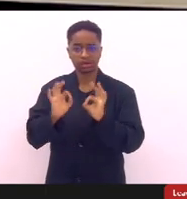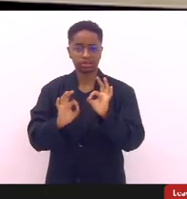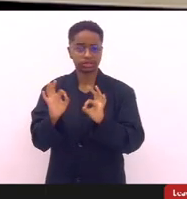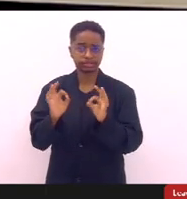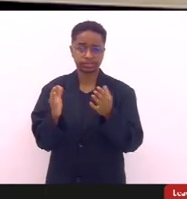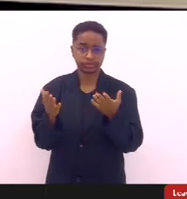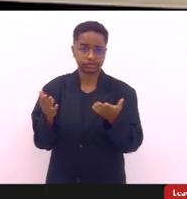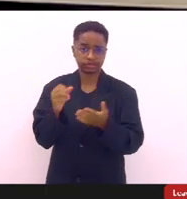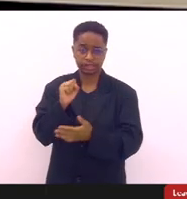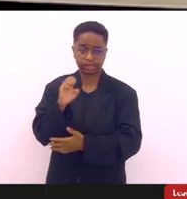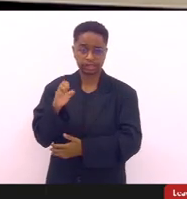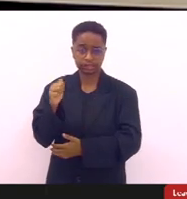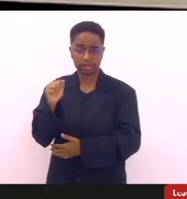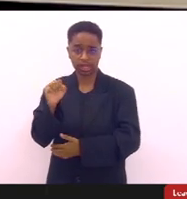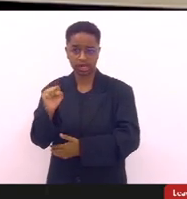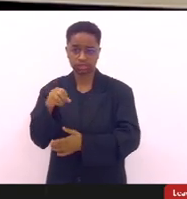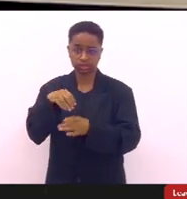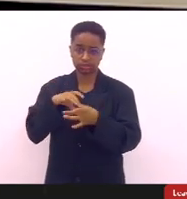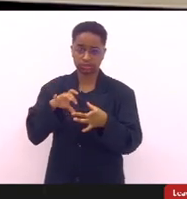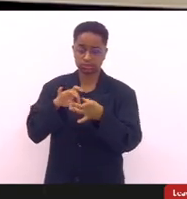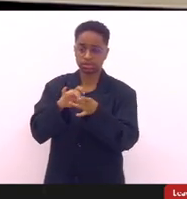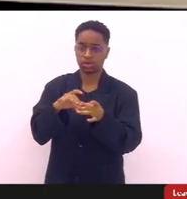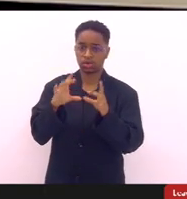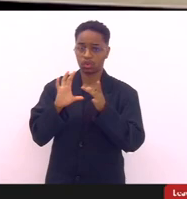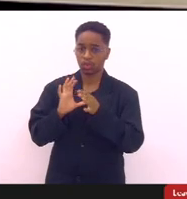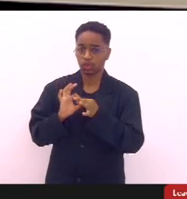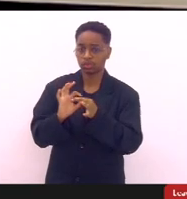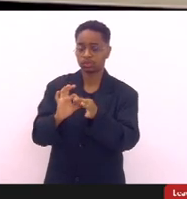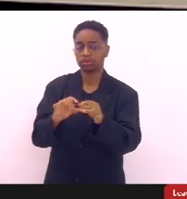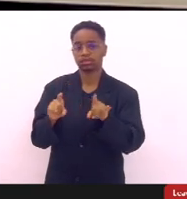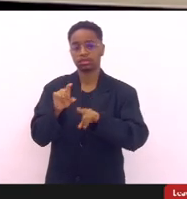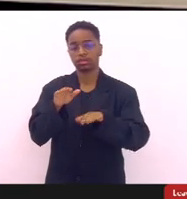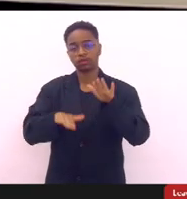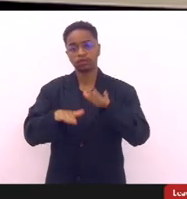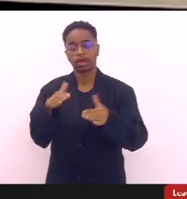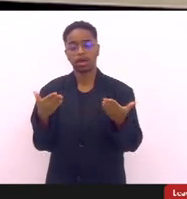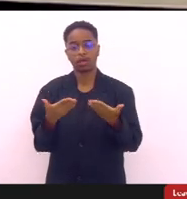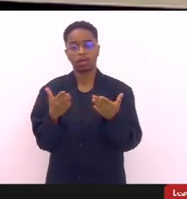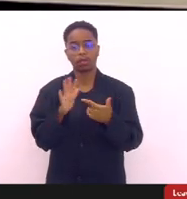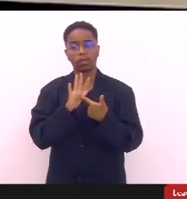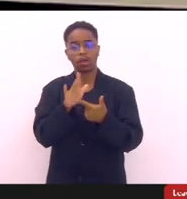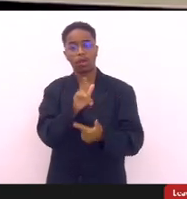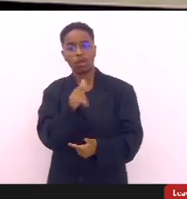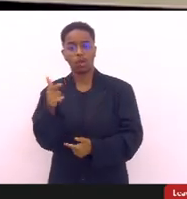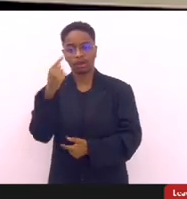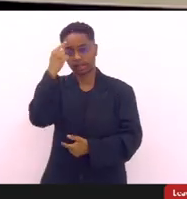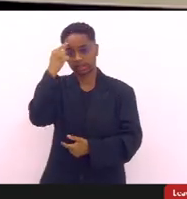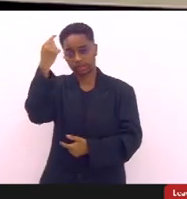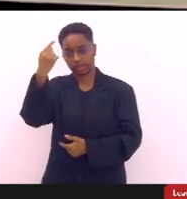da SES nesse contexto, né? E agora, quem sabe, vai ser apresentada uma outra ideia,